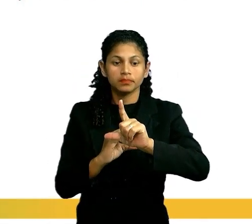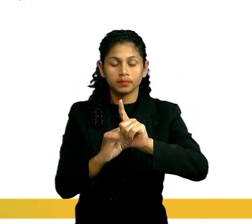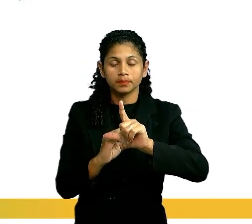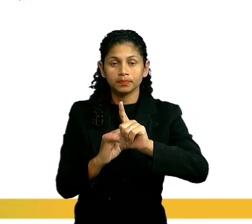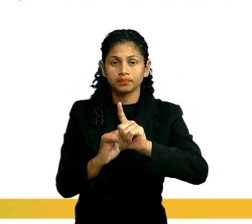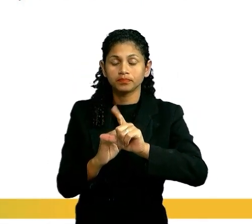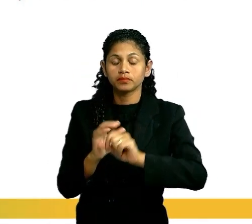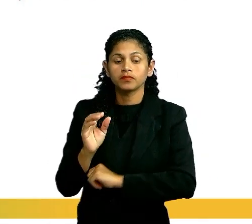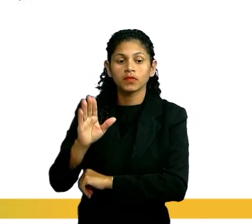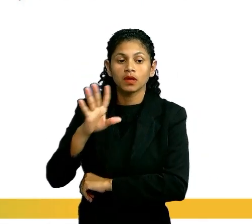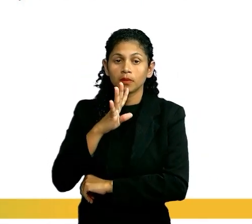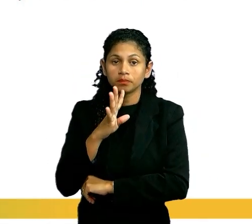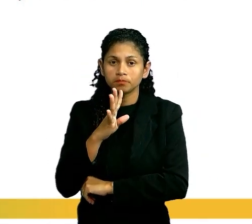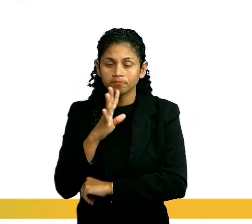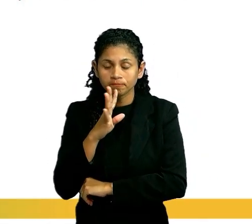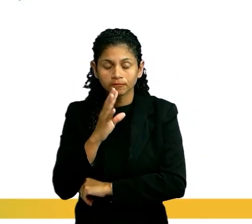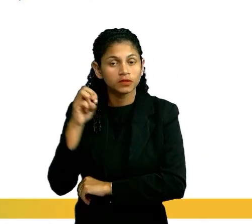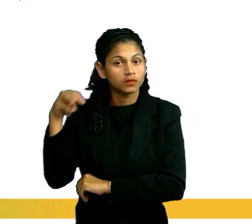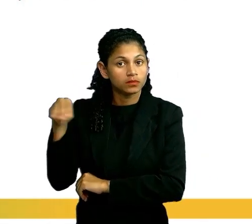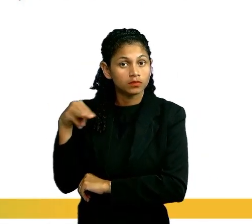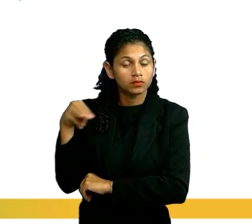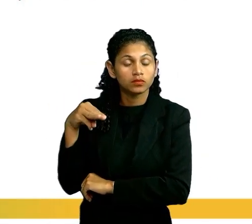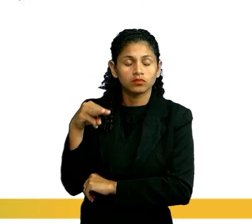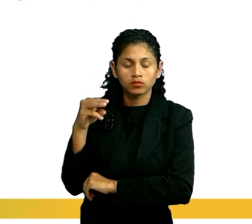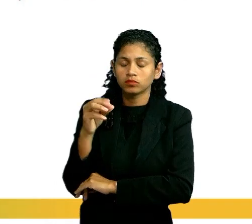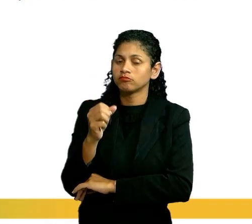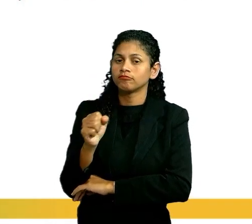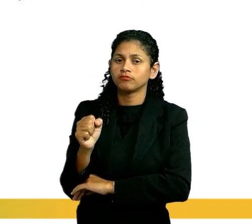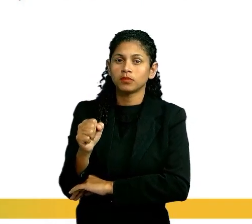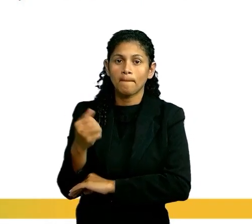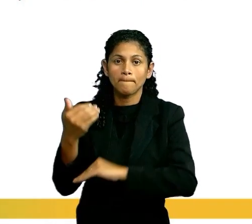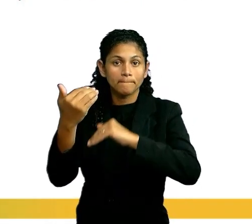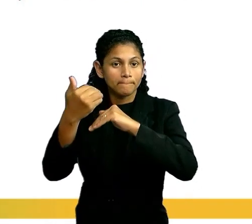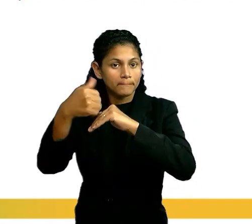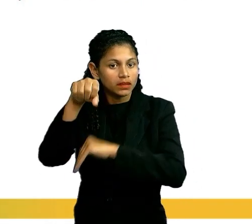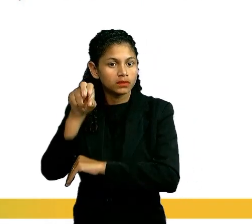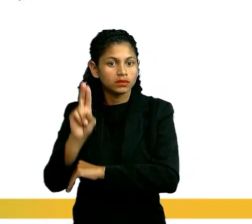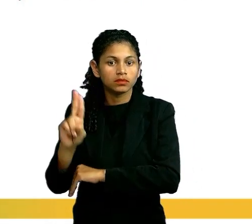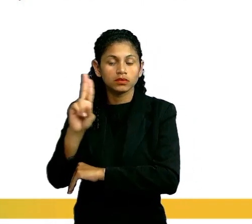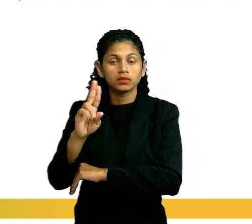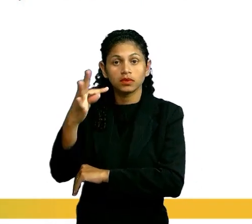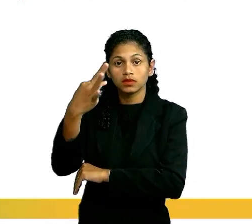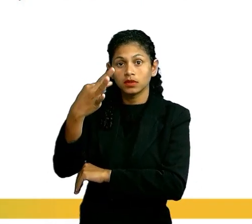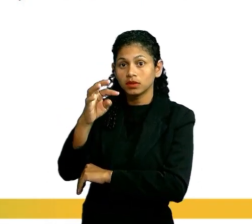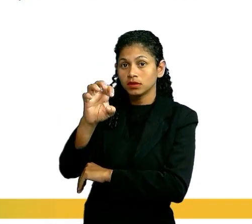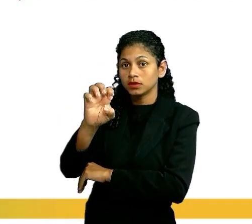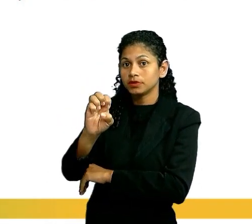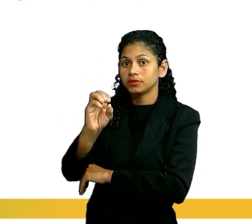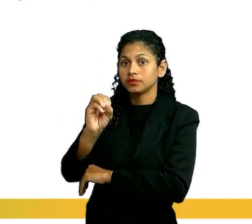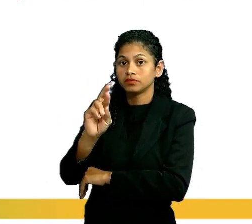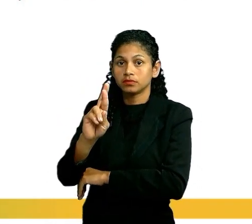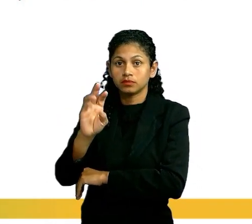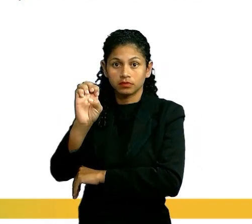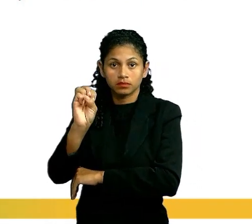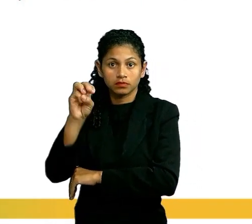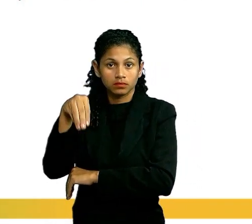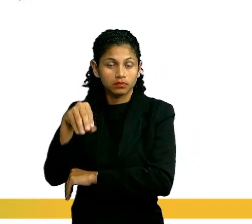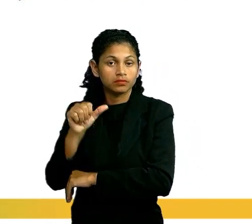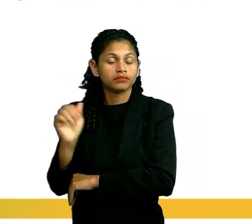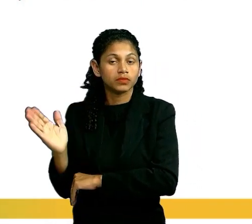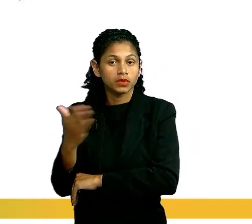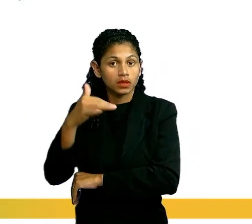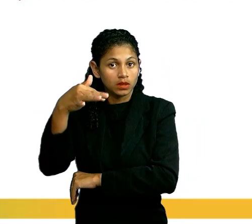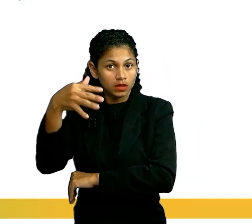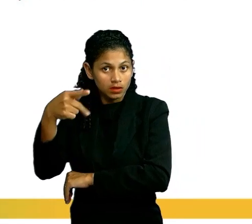matemática. É, sem dúvidas, o teorema de Pitágoras o mais usual. A partir desse teorema, foi possível perceber que os lados de um